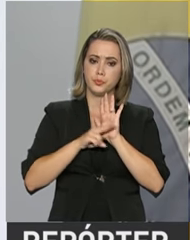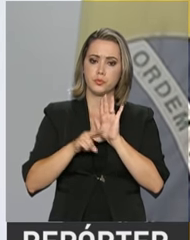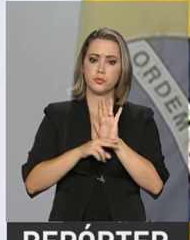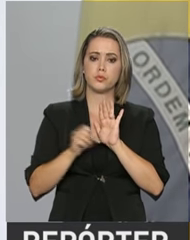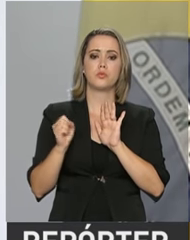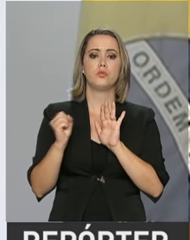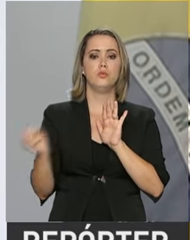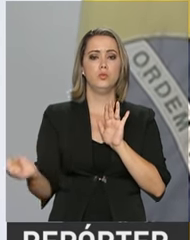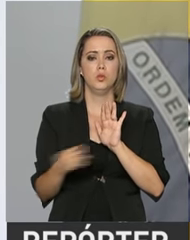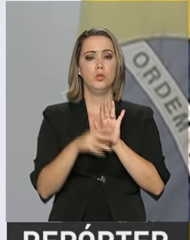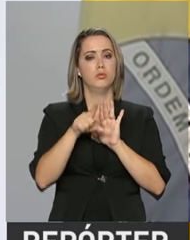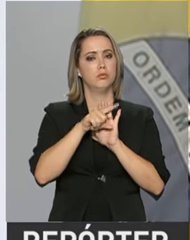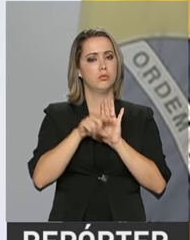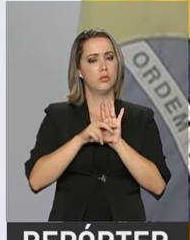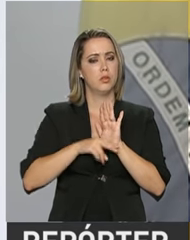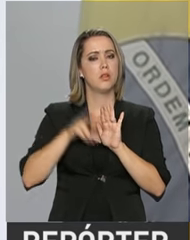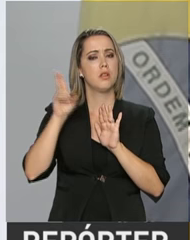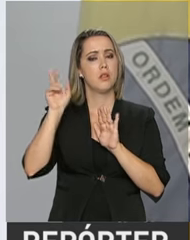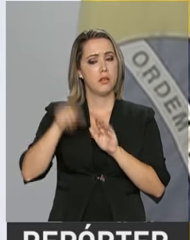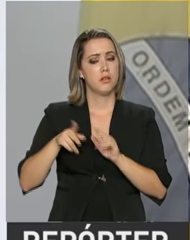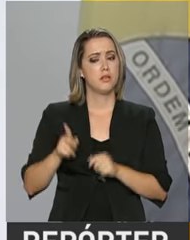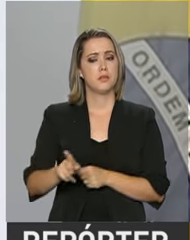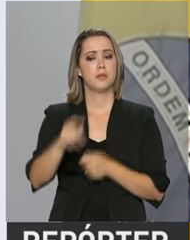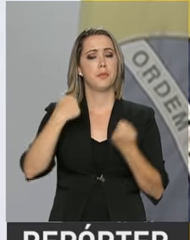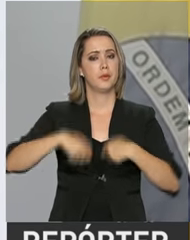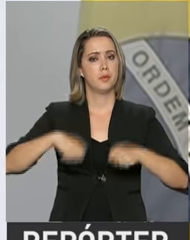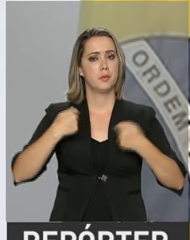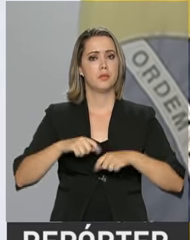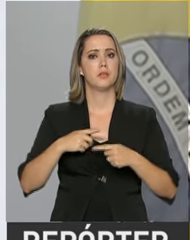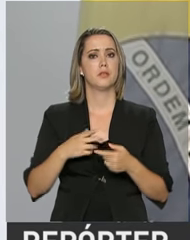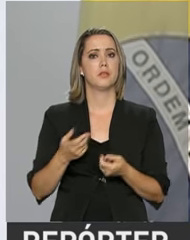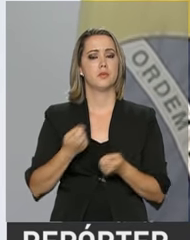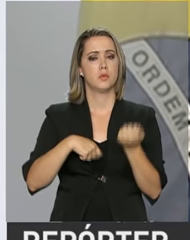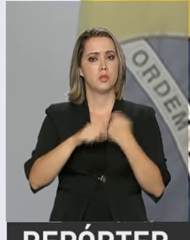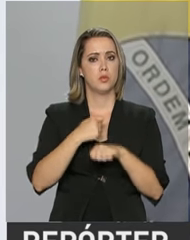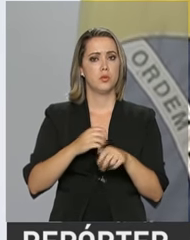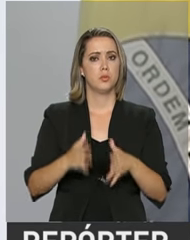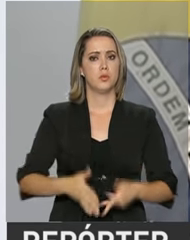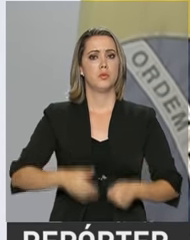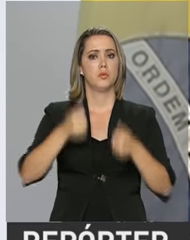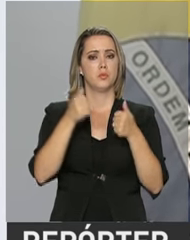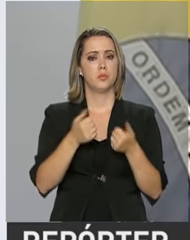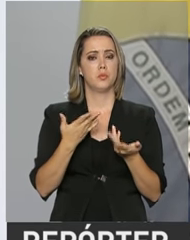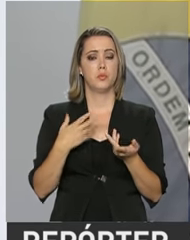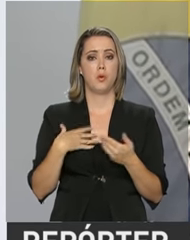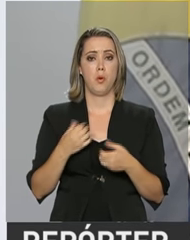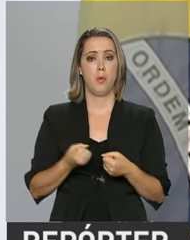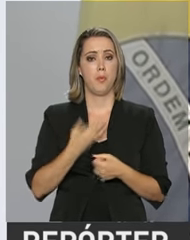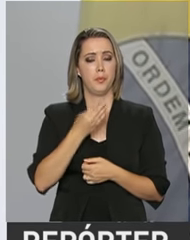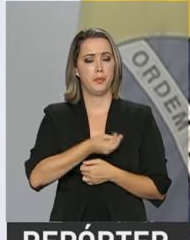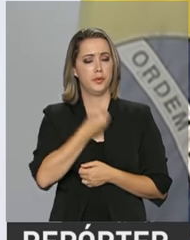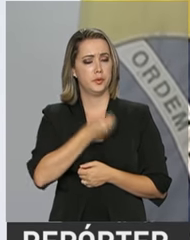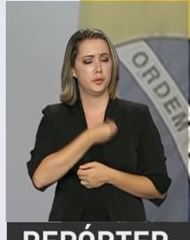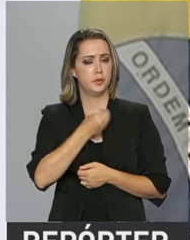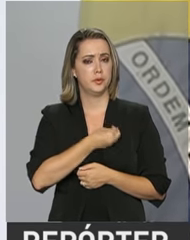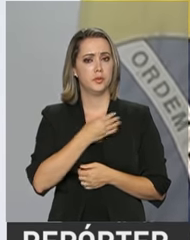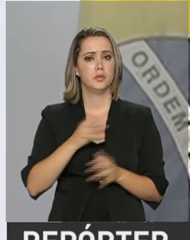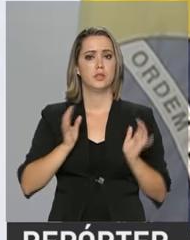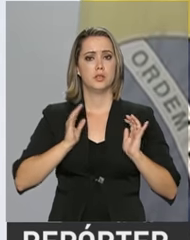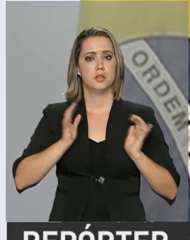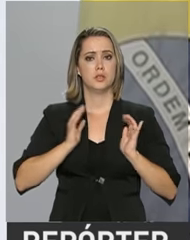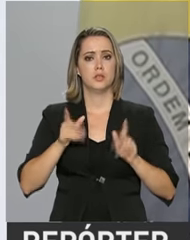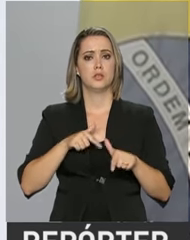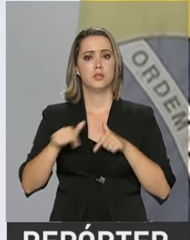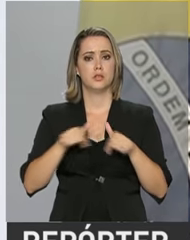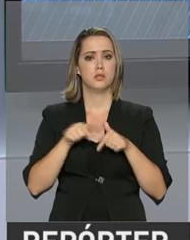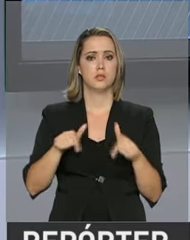conseguir que a economia cada vez mais competitiva para gerar bem-estar criar riqueza e emprego que